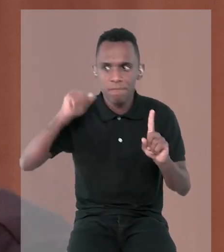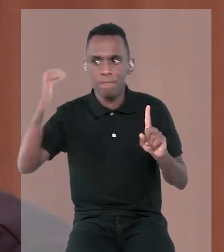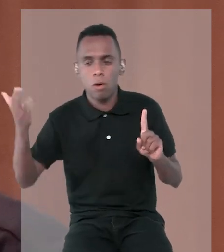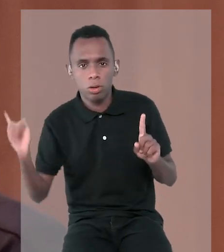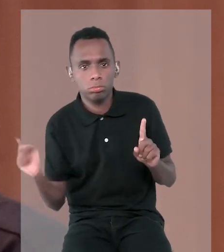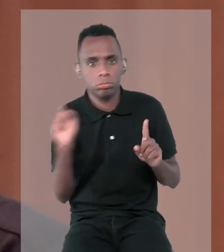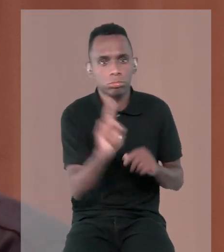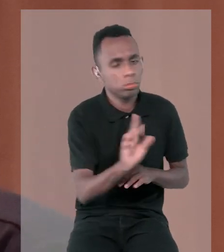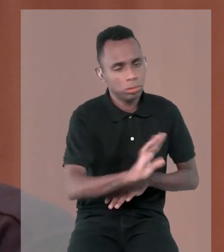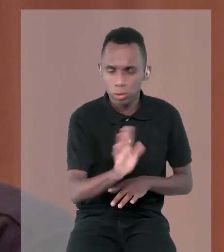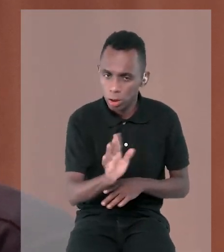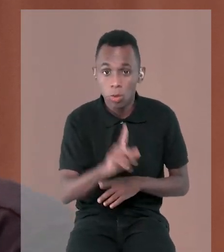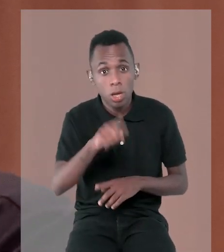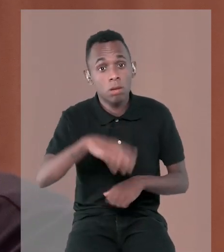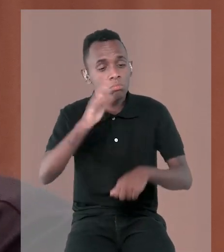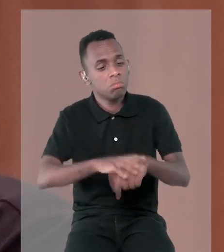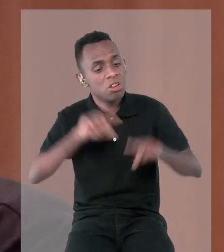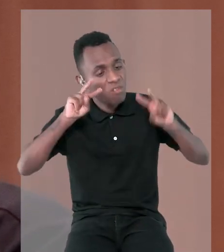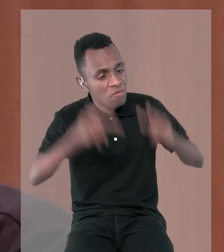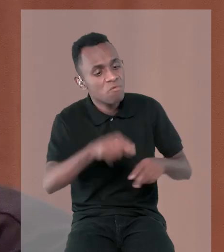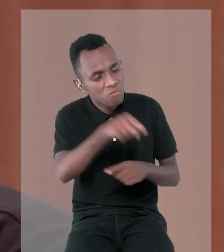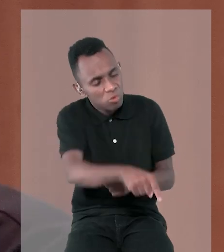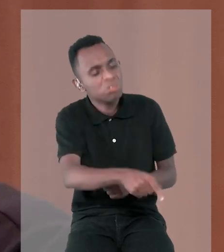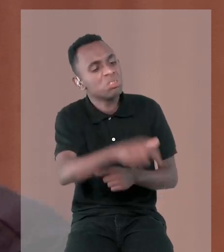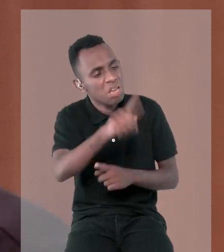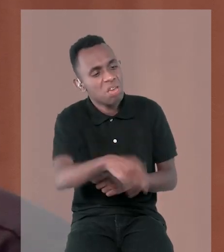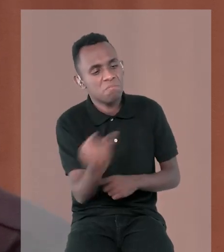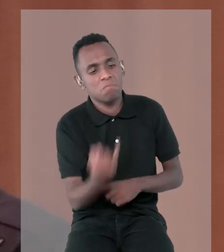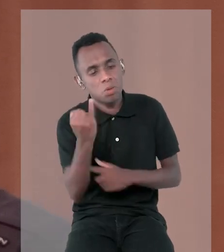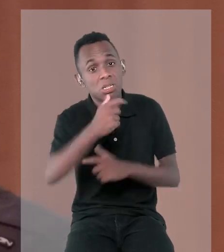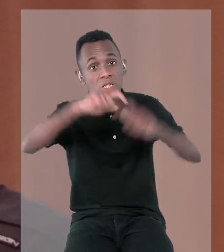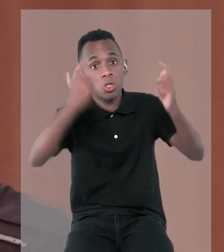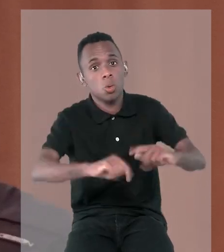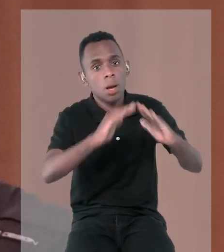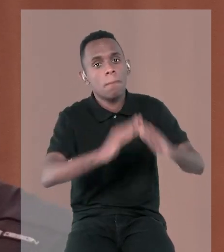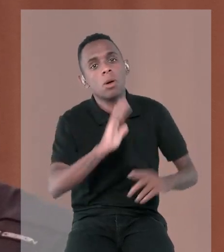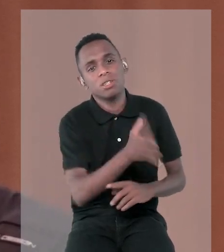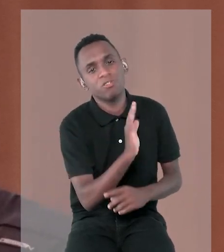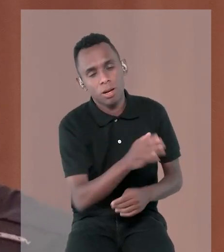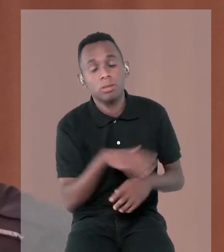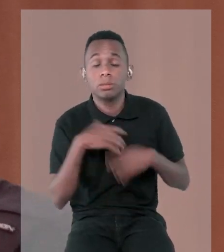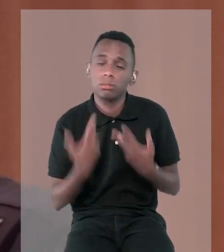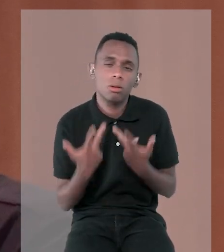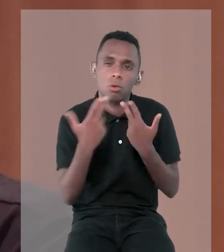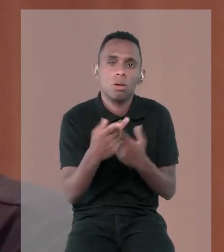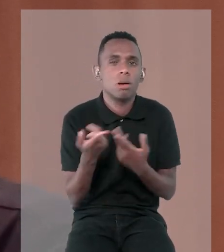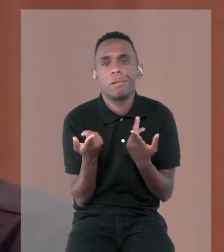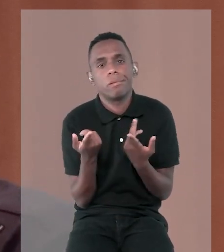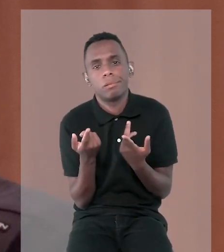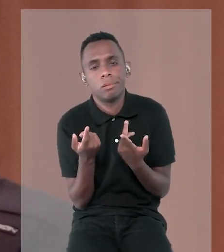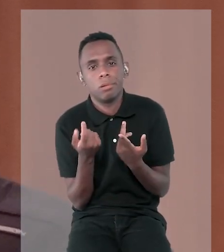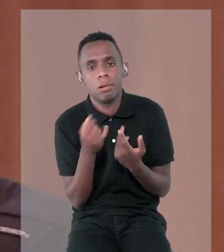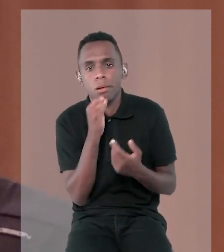você traz para o território. Você reconhece aquele sujeito que já está no território. E é igual você circula